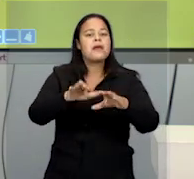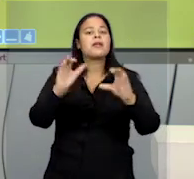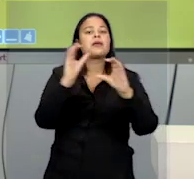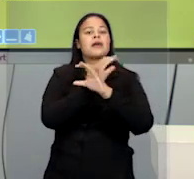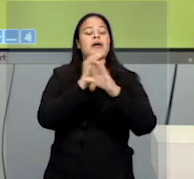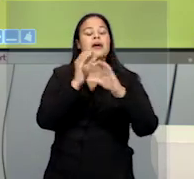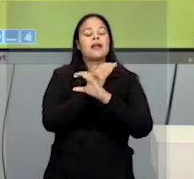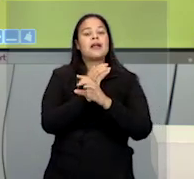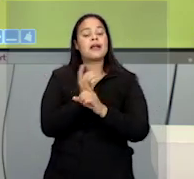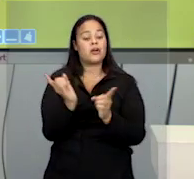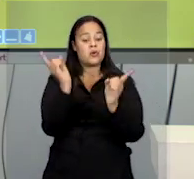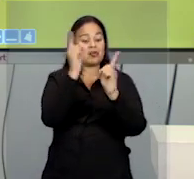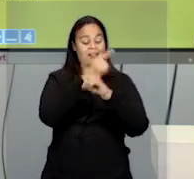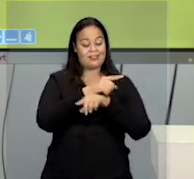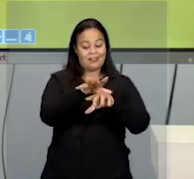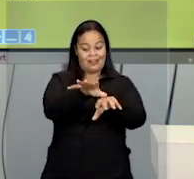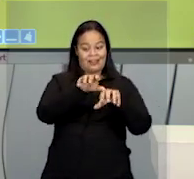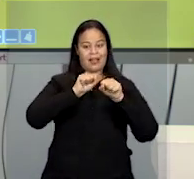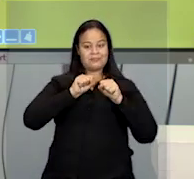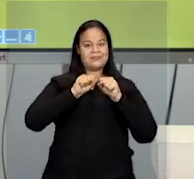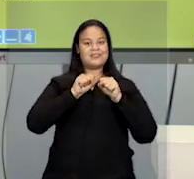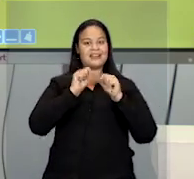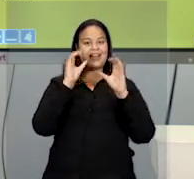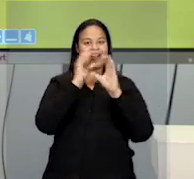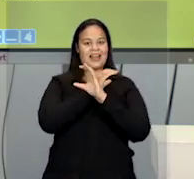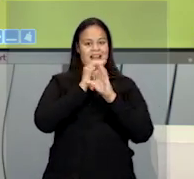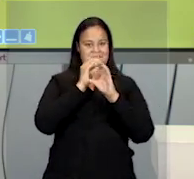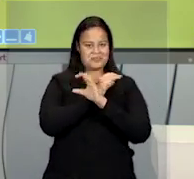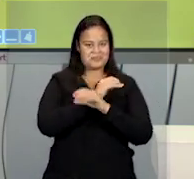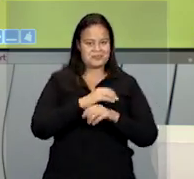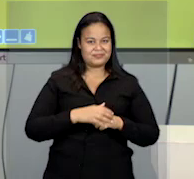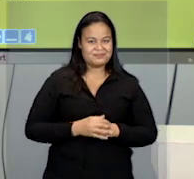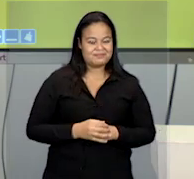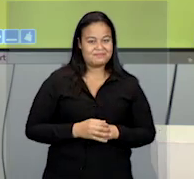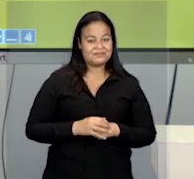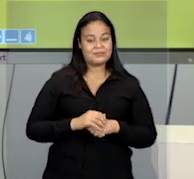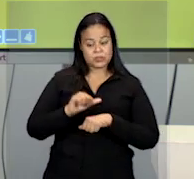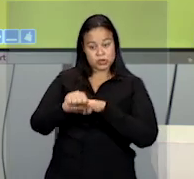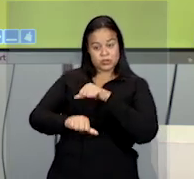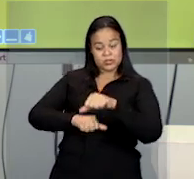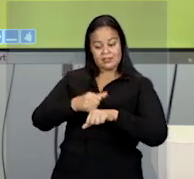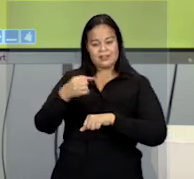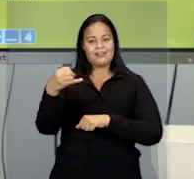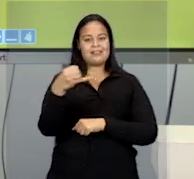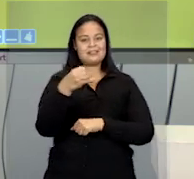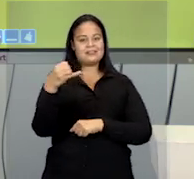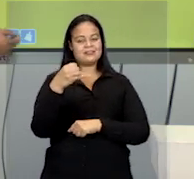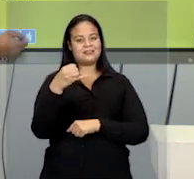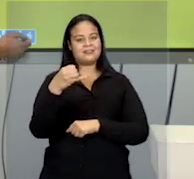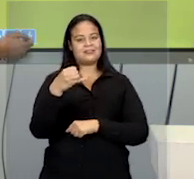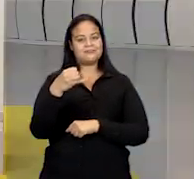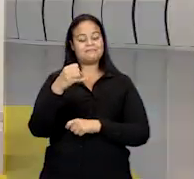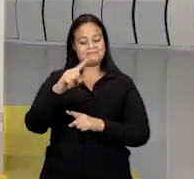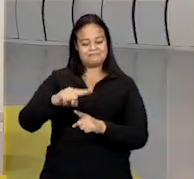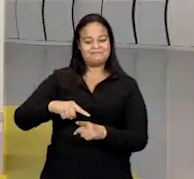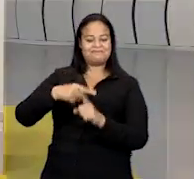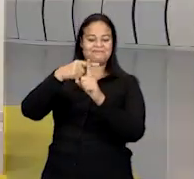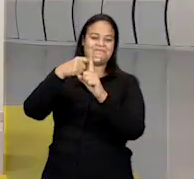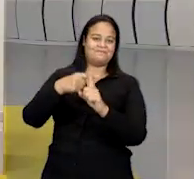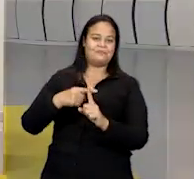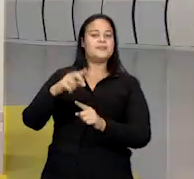é endotérmica e absorve calor. Então eu também vou ter que trocar. O sinal é negativo, ele passará a ser positivo.